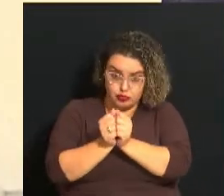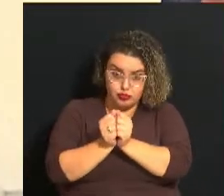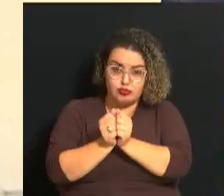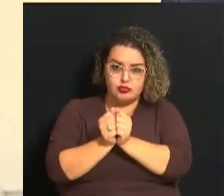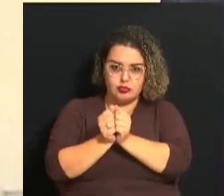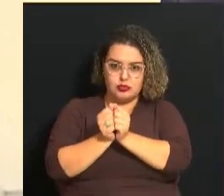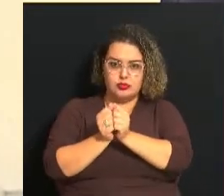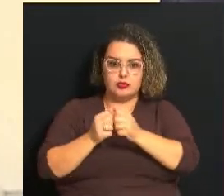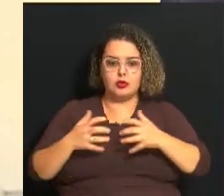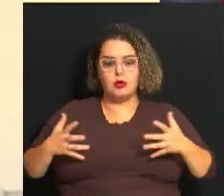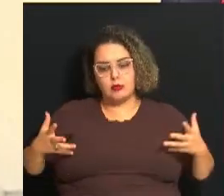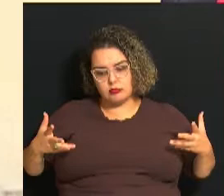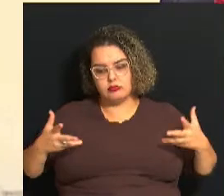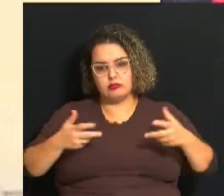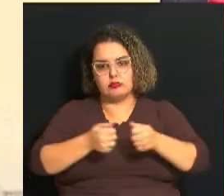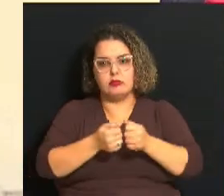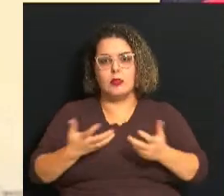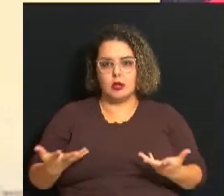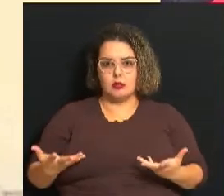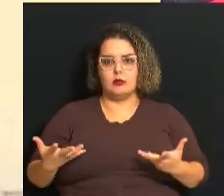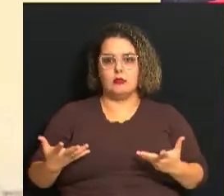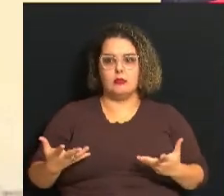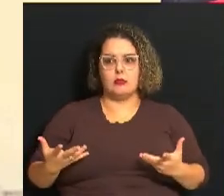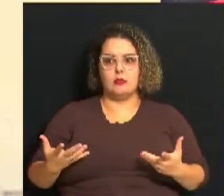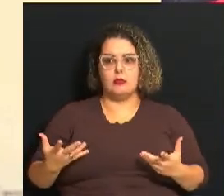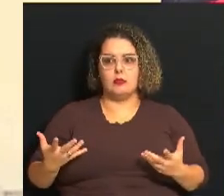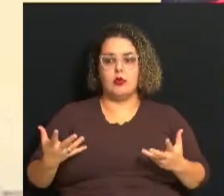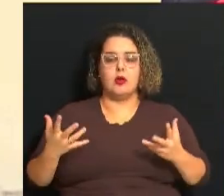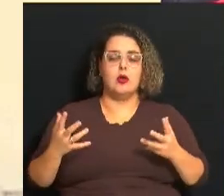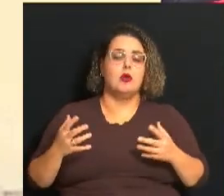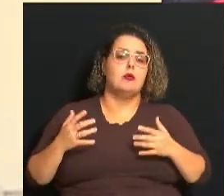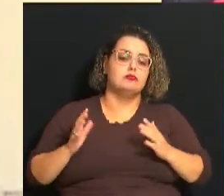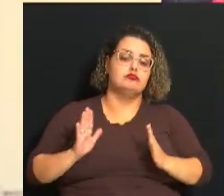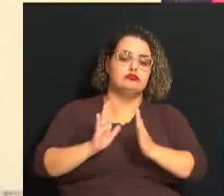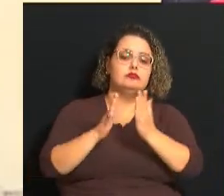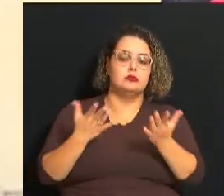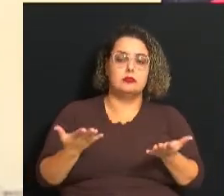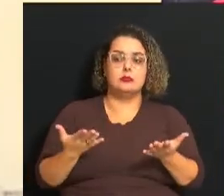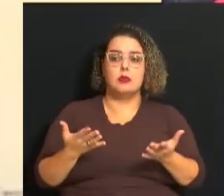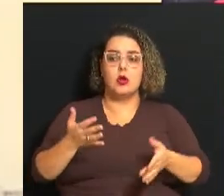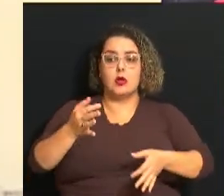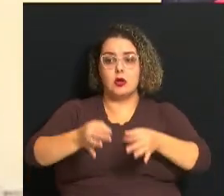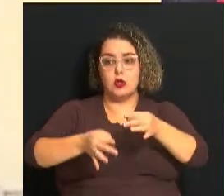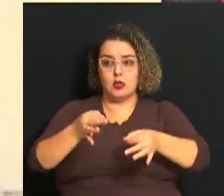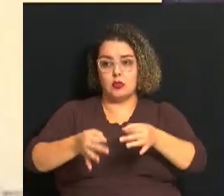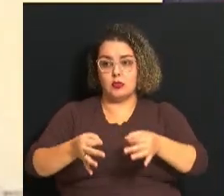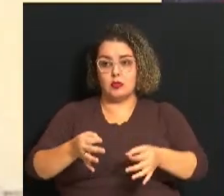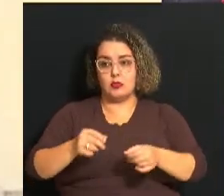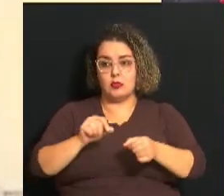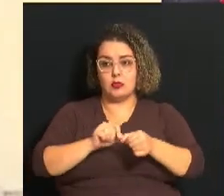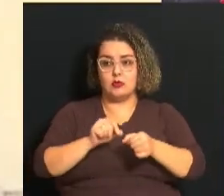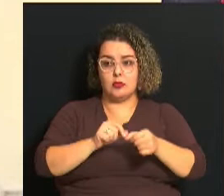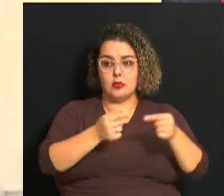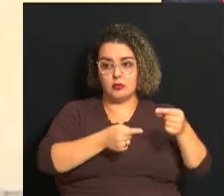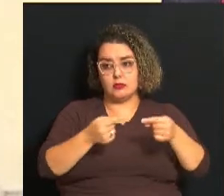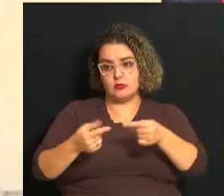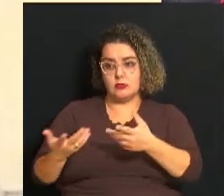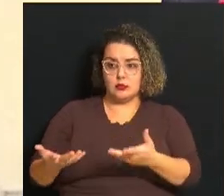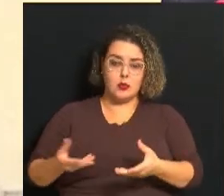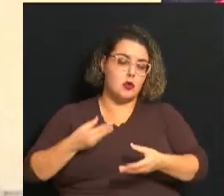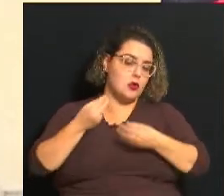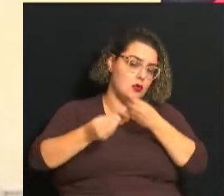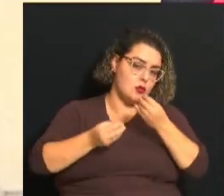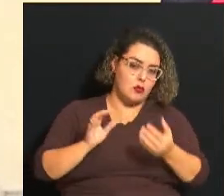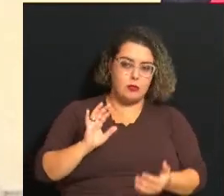melhores resultados e obviamente denúncia combate e enfrentamento mas via judicial vou deixar para a gente fazer no debate aí como